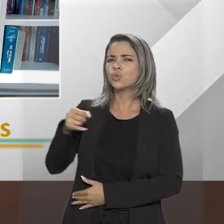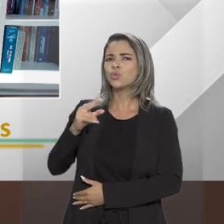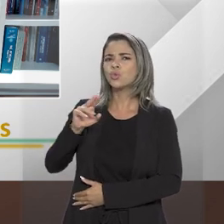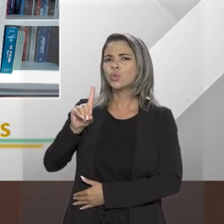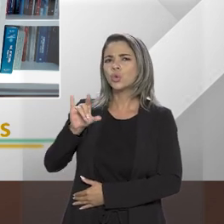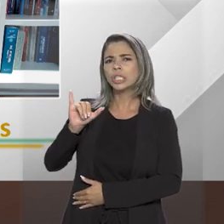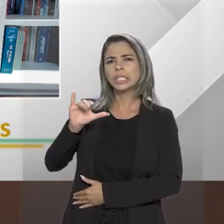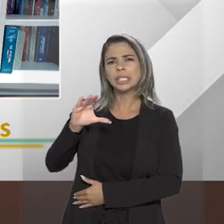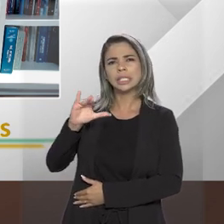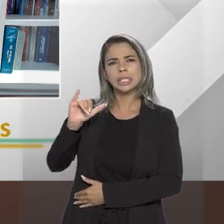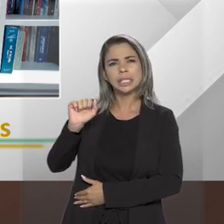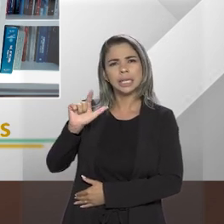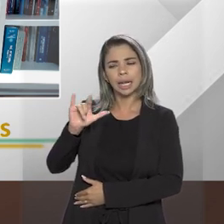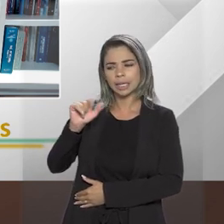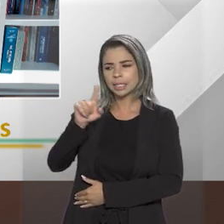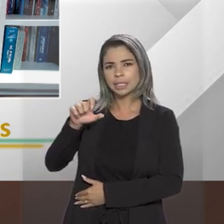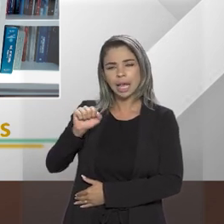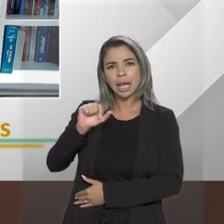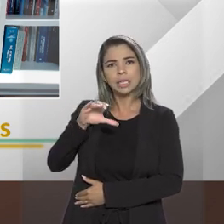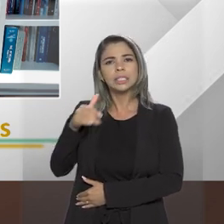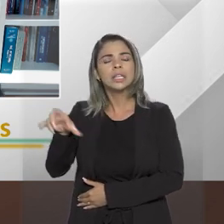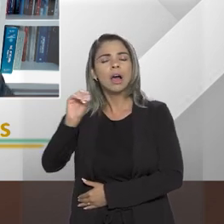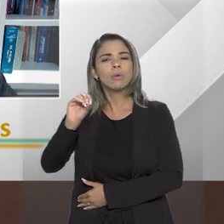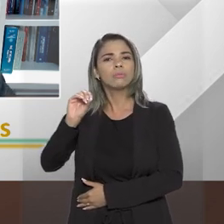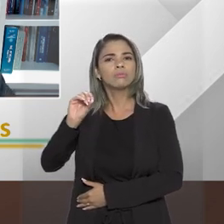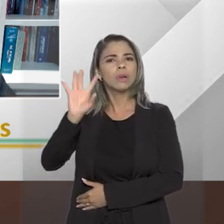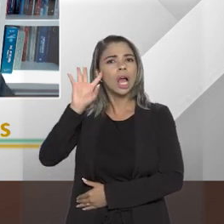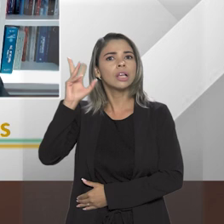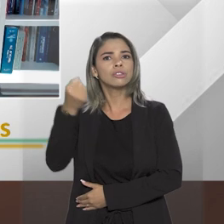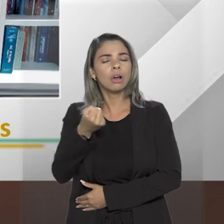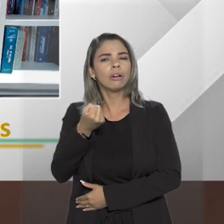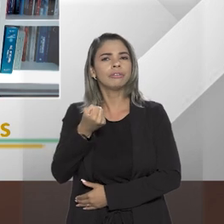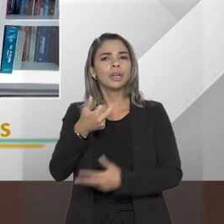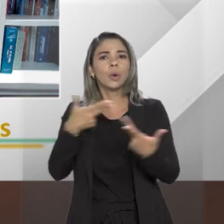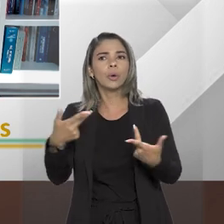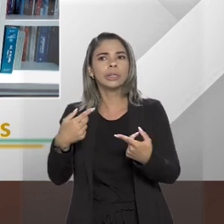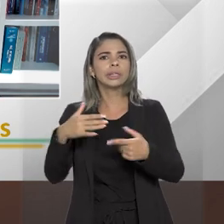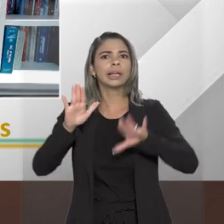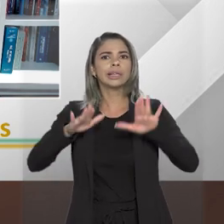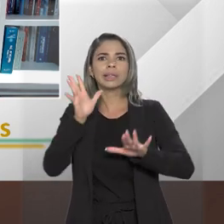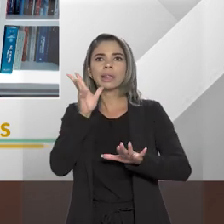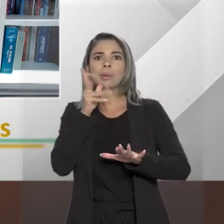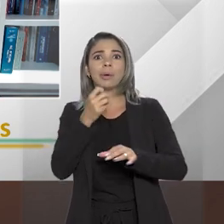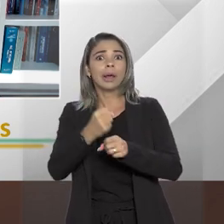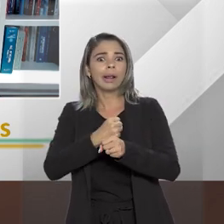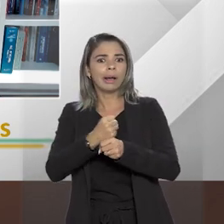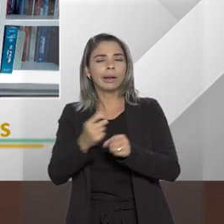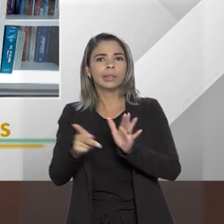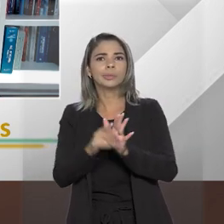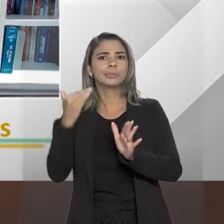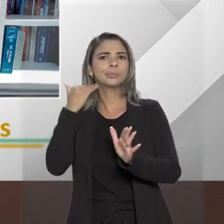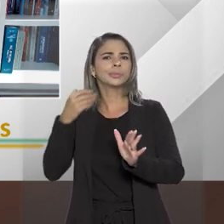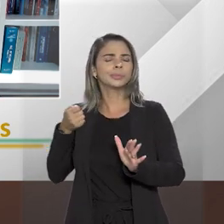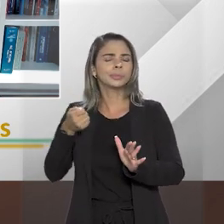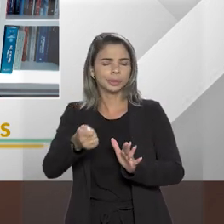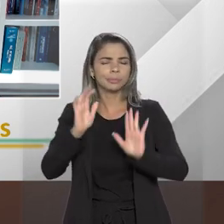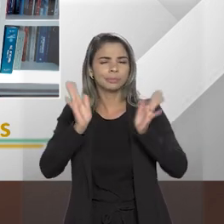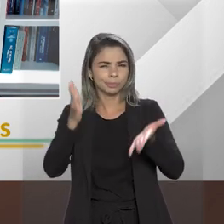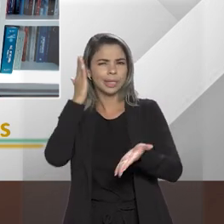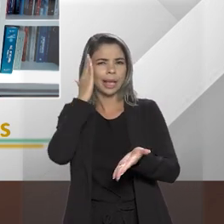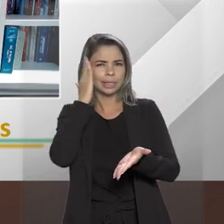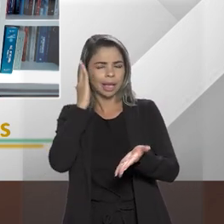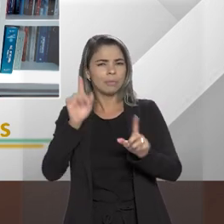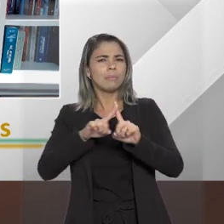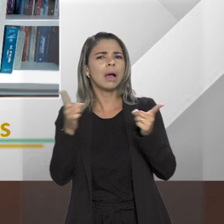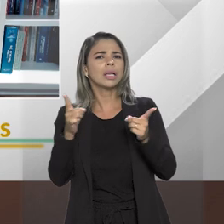na solução ágil de litígios, que poderiam levar aí anos até o momento da execução da sentença. A gente já sabe disso, né? Só que,